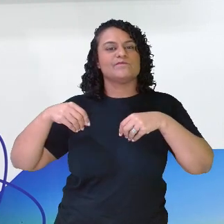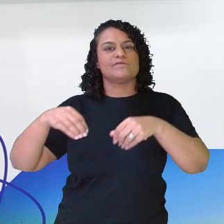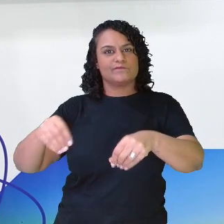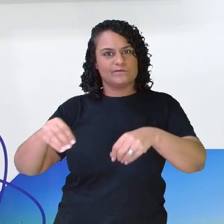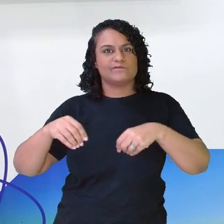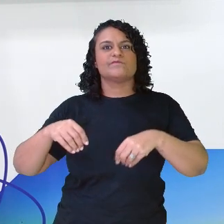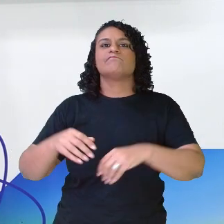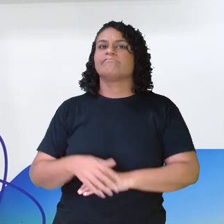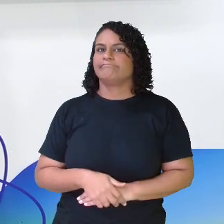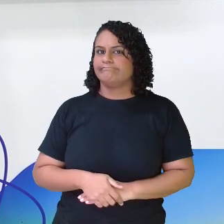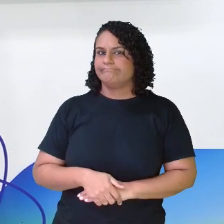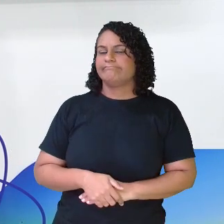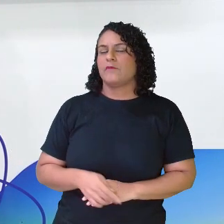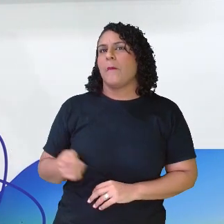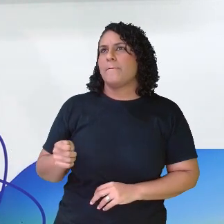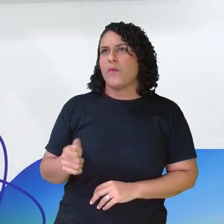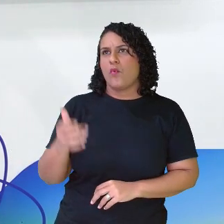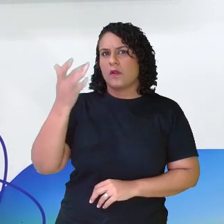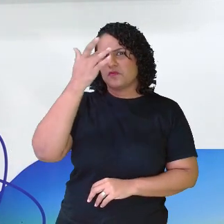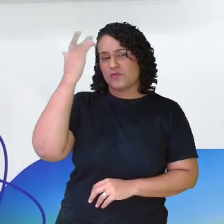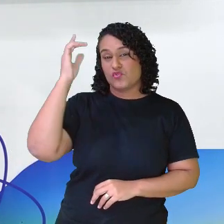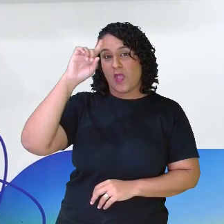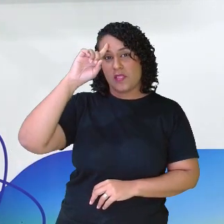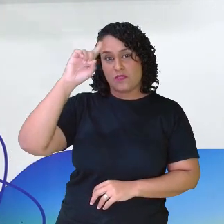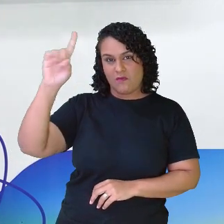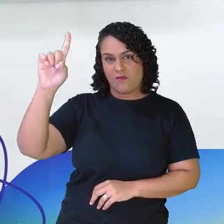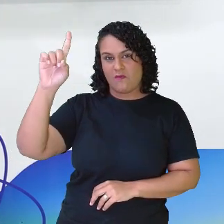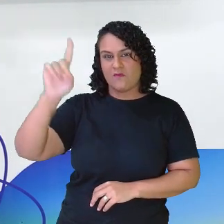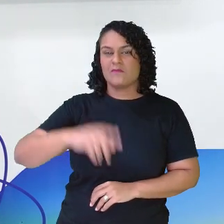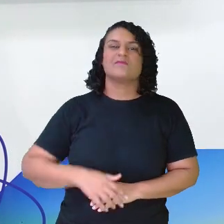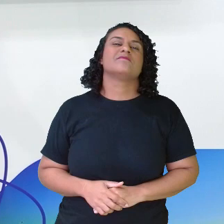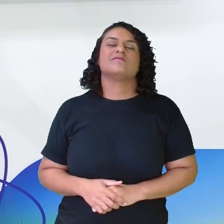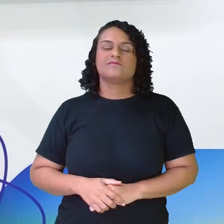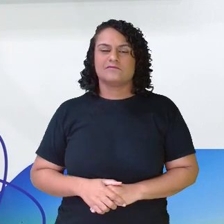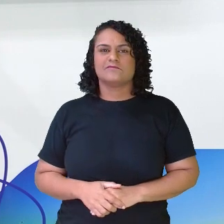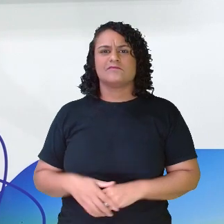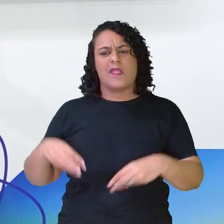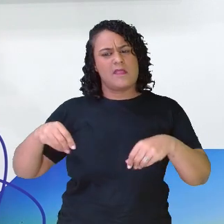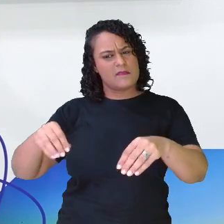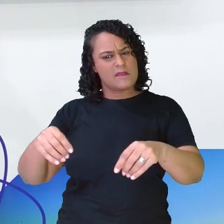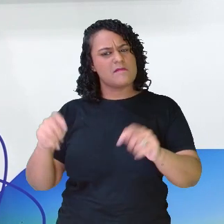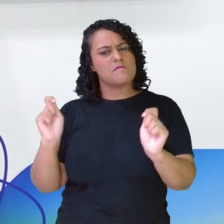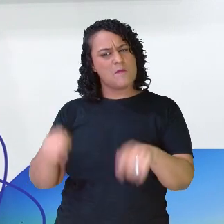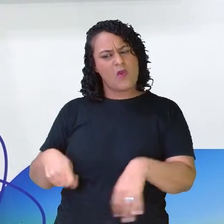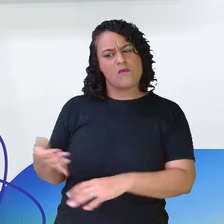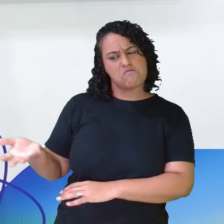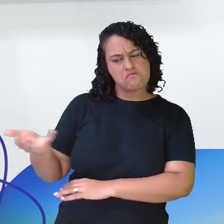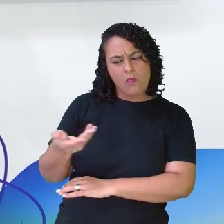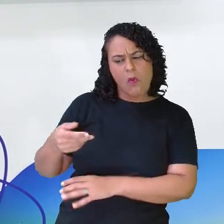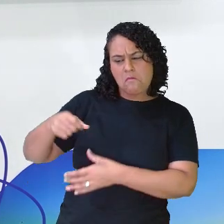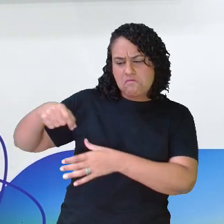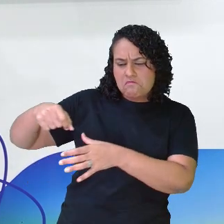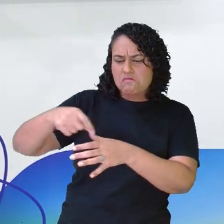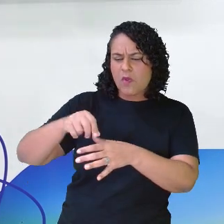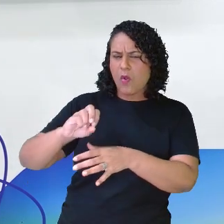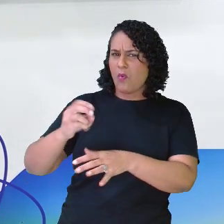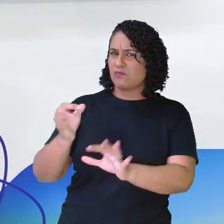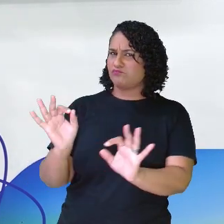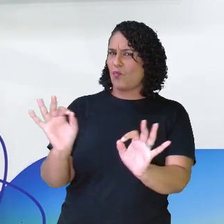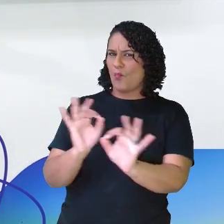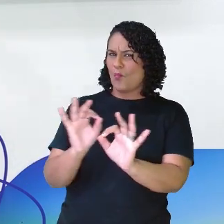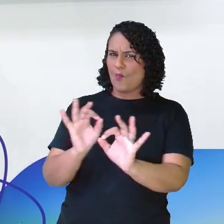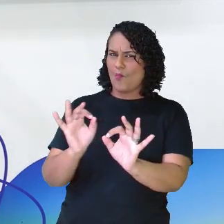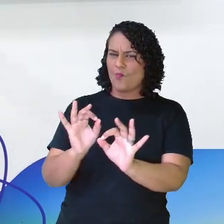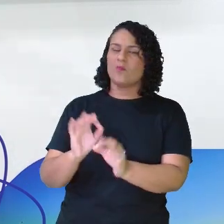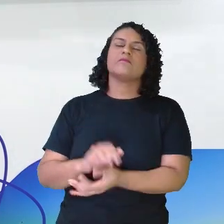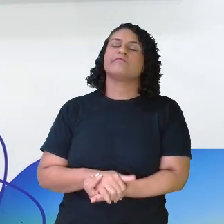de poucas pessoas. Pois é, latifúndio, terras. Essas terras elas podem ser produtivas ou não. Então, latifúndio,